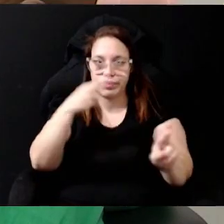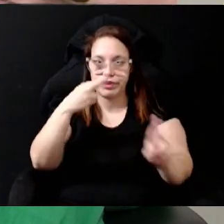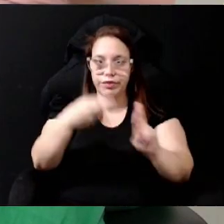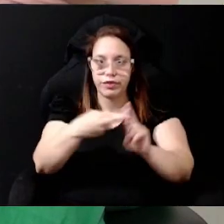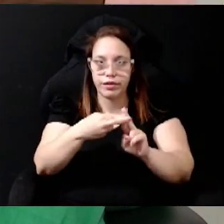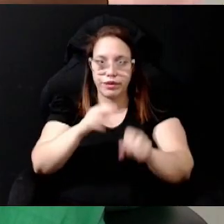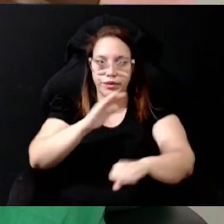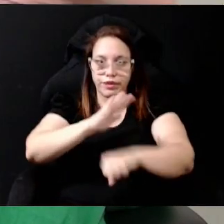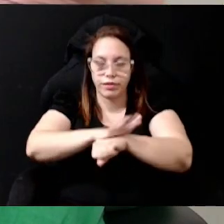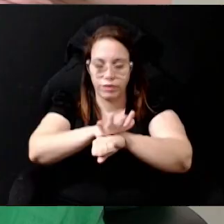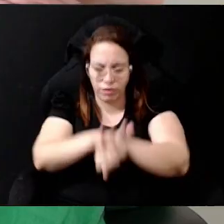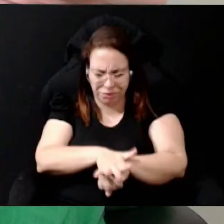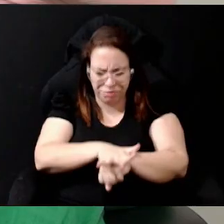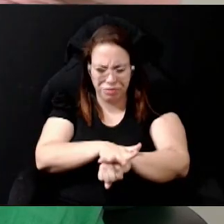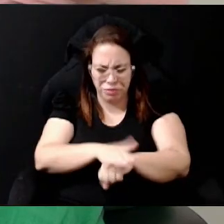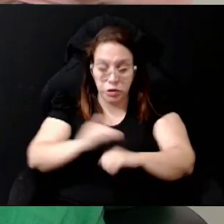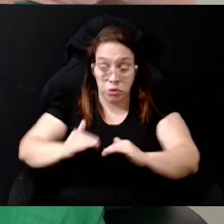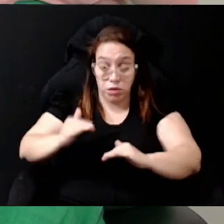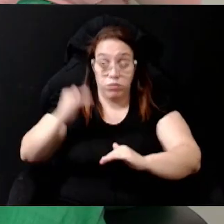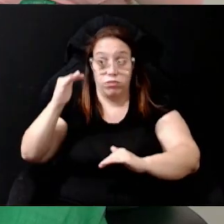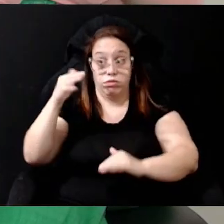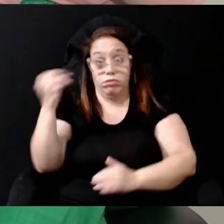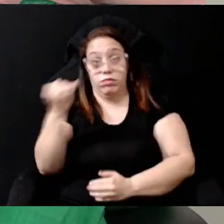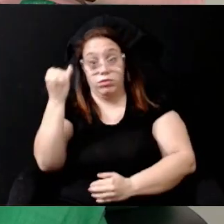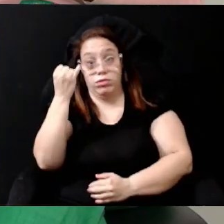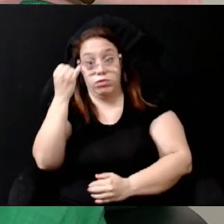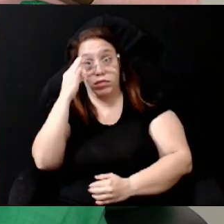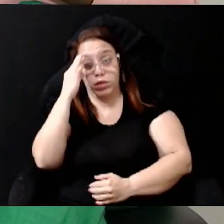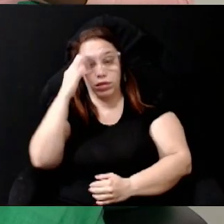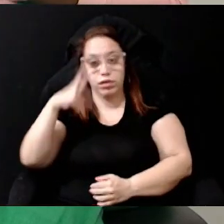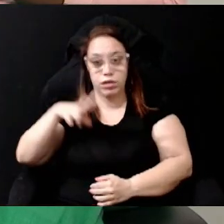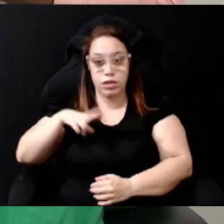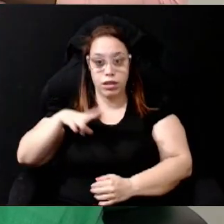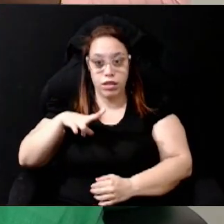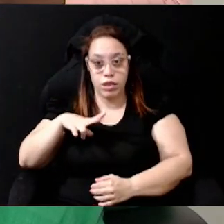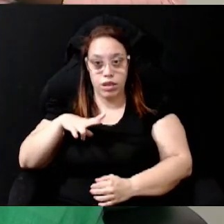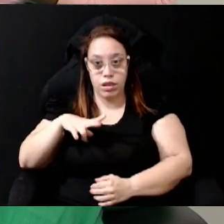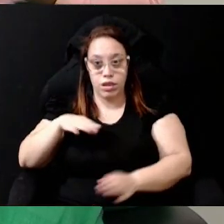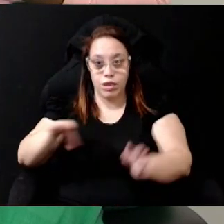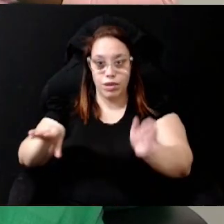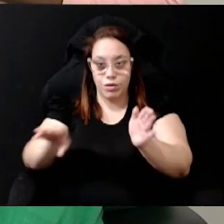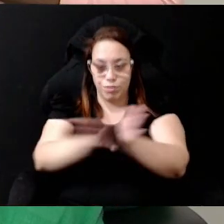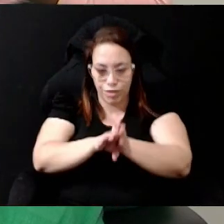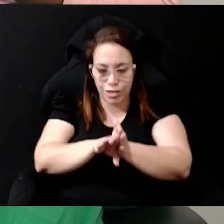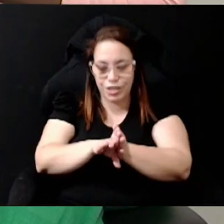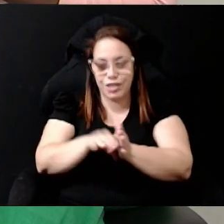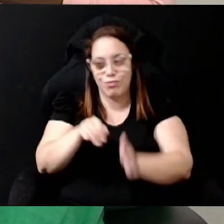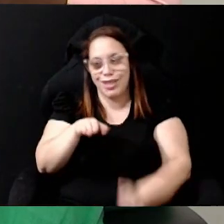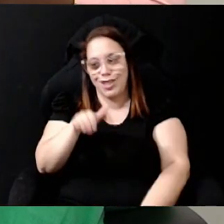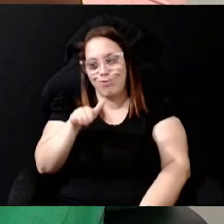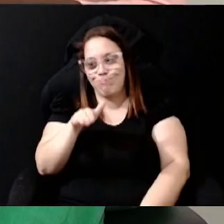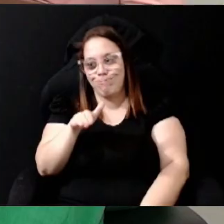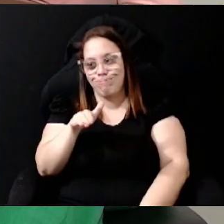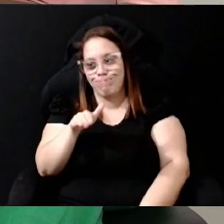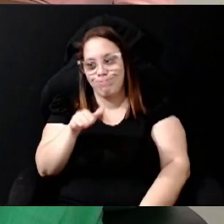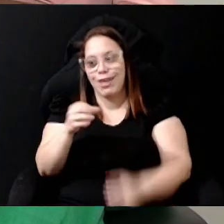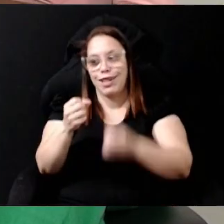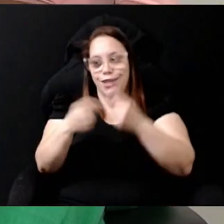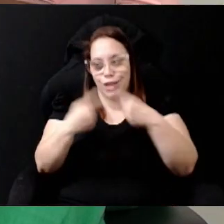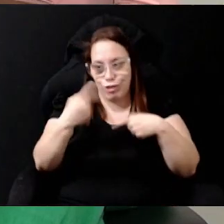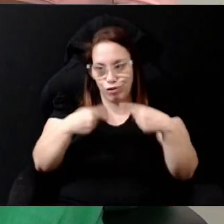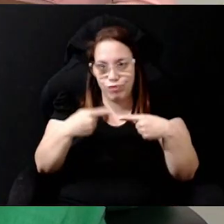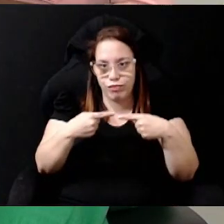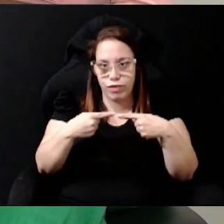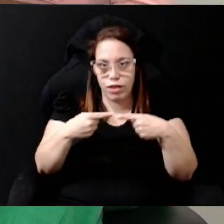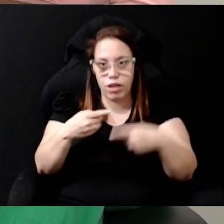referência do DEPT, que vai ser o ano da educação antirracista, a gente fez um movimento mais potente, né? A escola particular, eu sinto que ainda a gente precisa chegar mais na escola particular